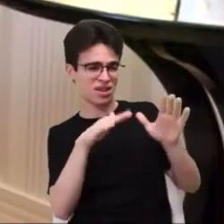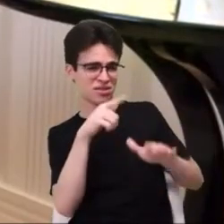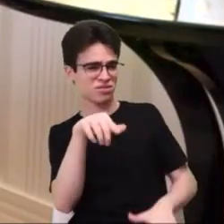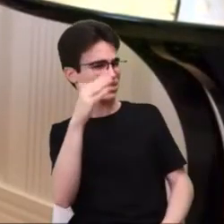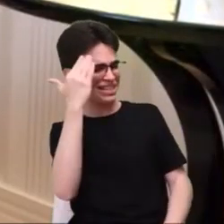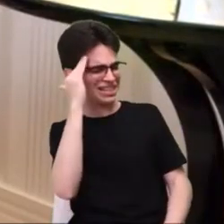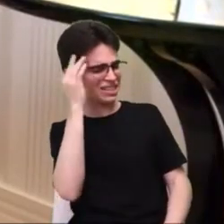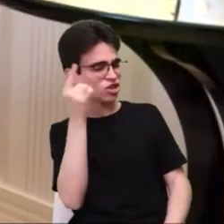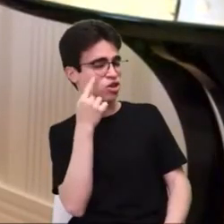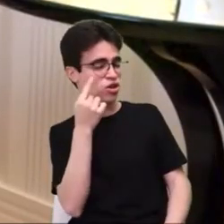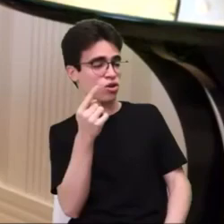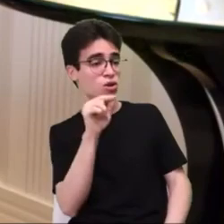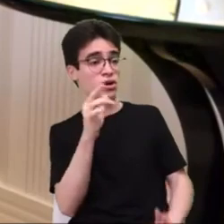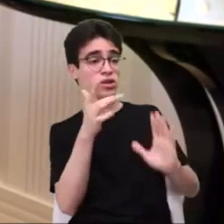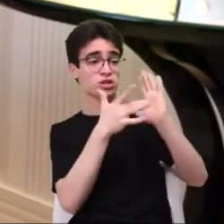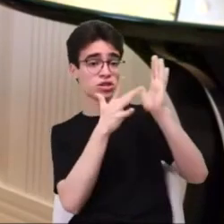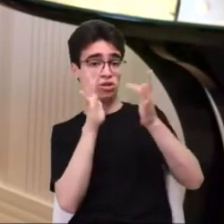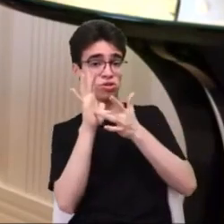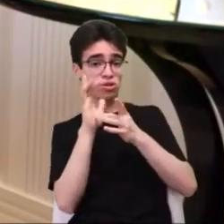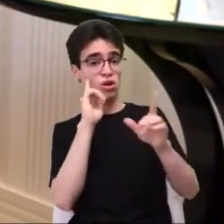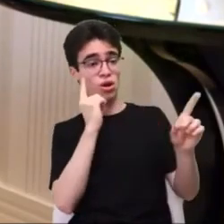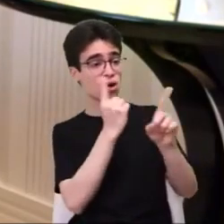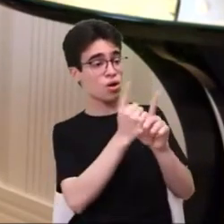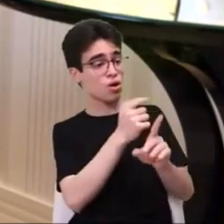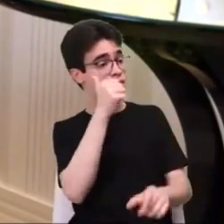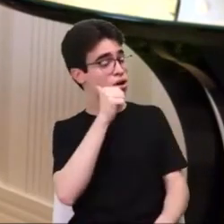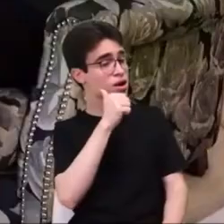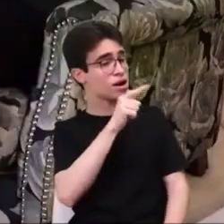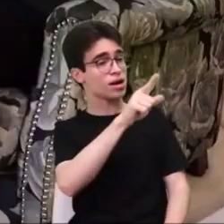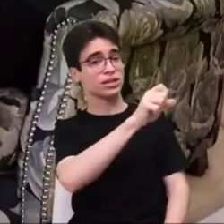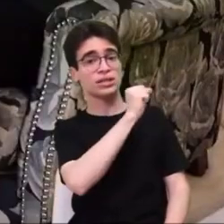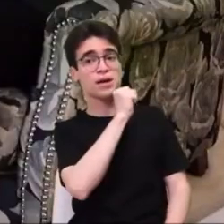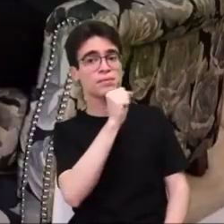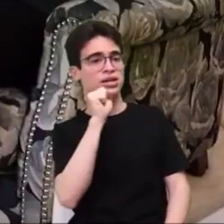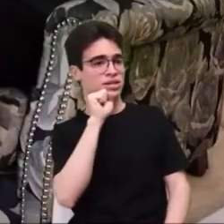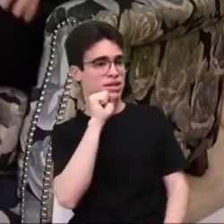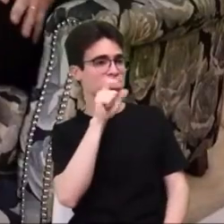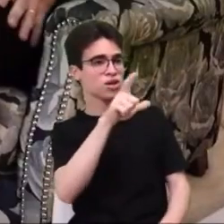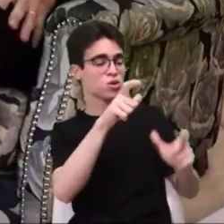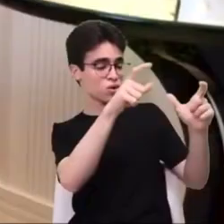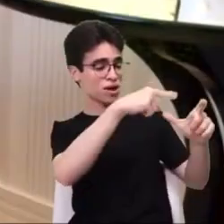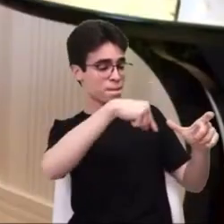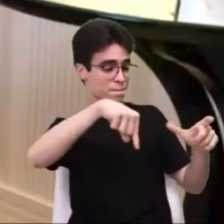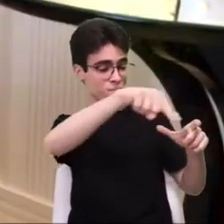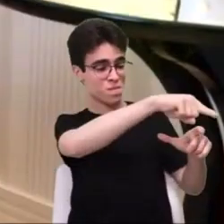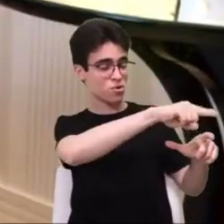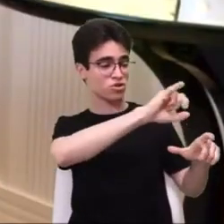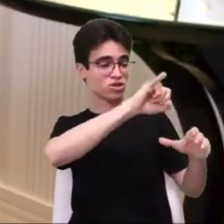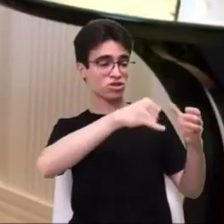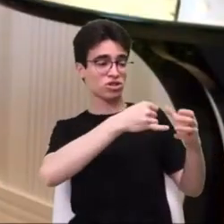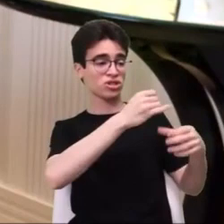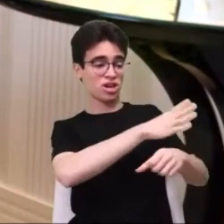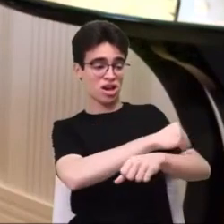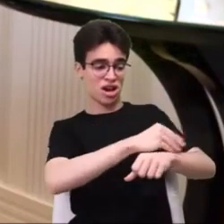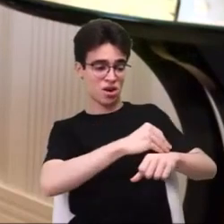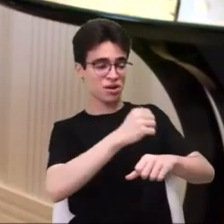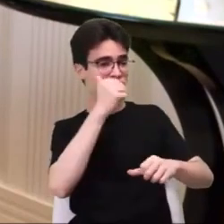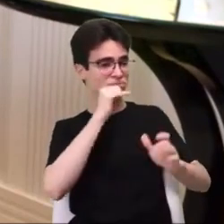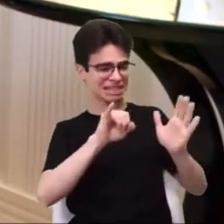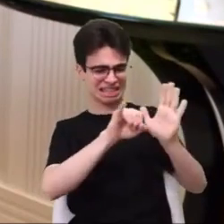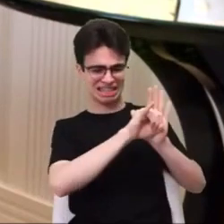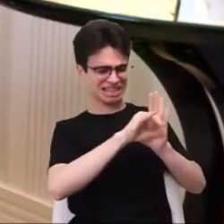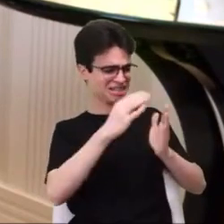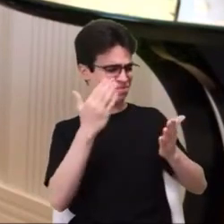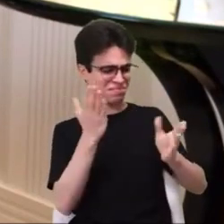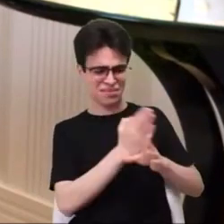esteja entendendo. É Jesus se encontrando com a mulher samaritana no poço de Jacó, né? Ela perdida na sua